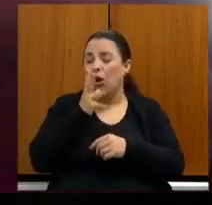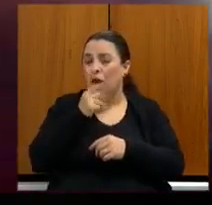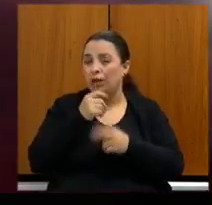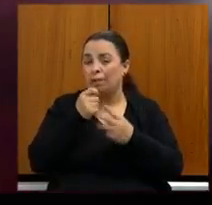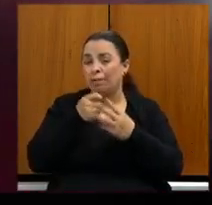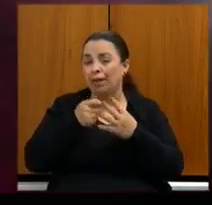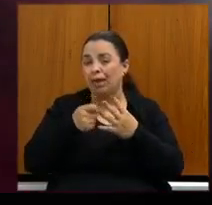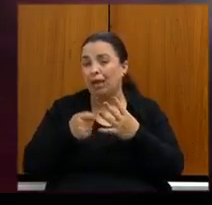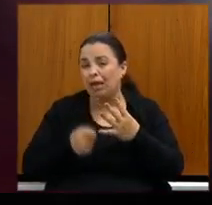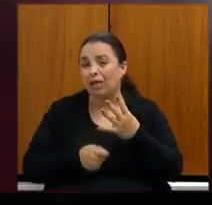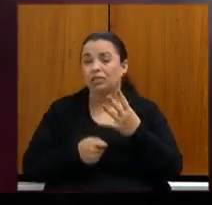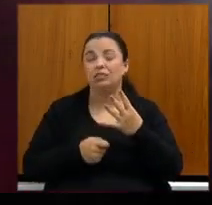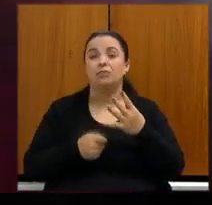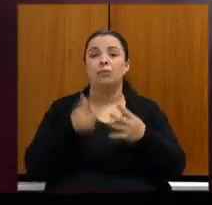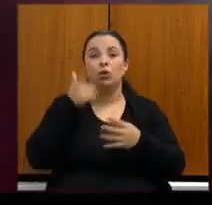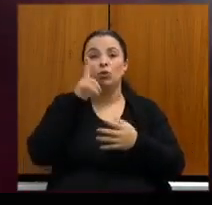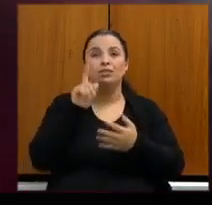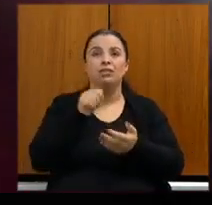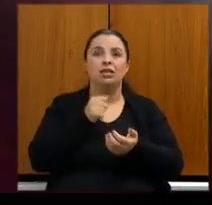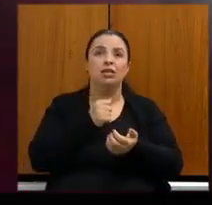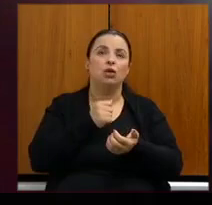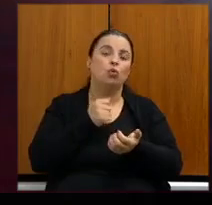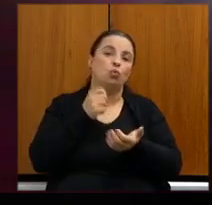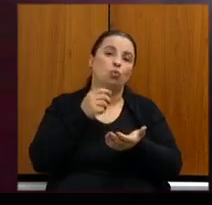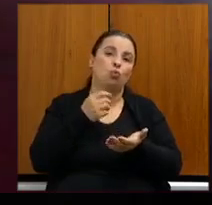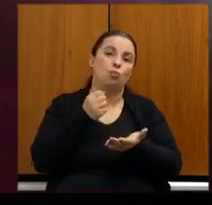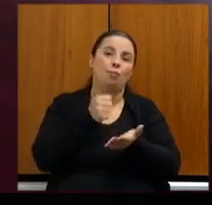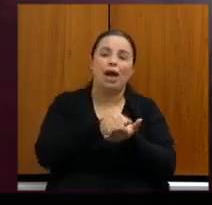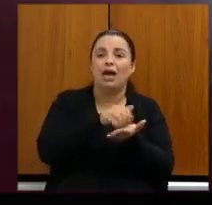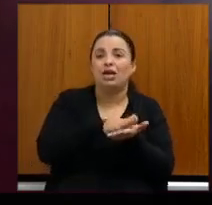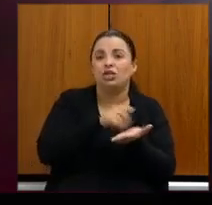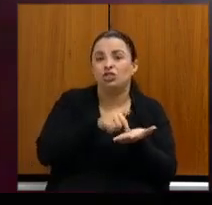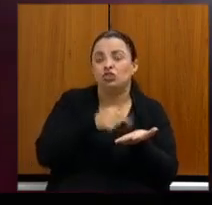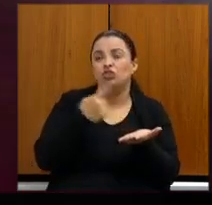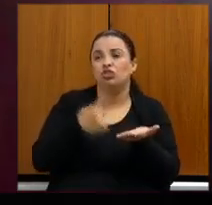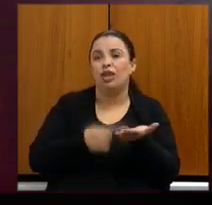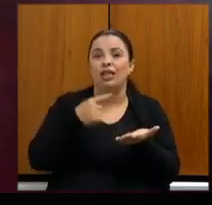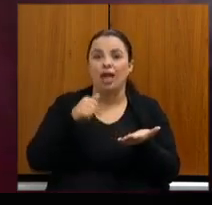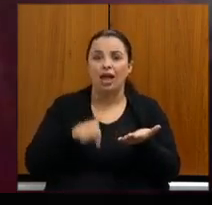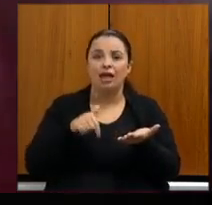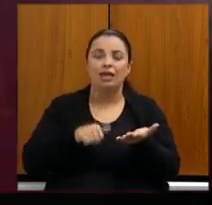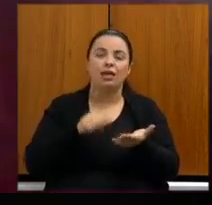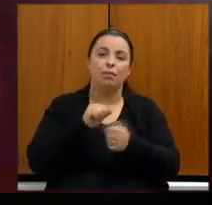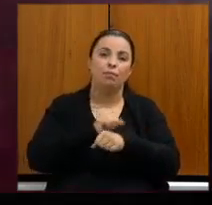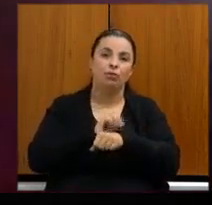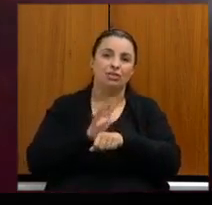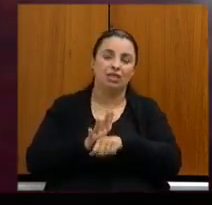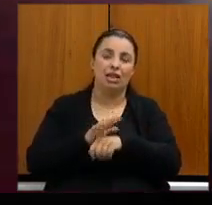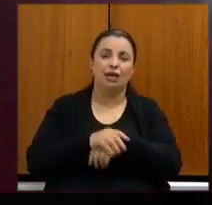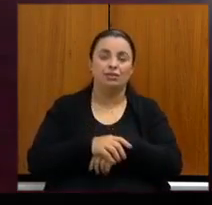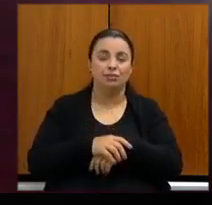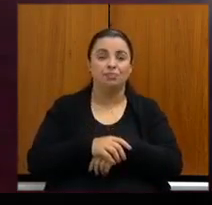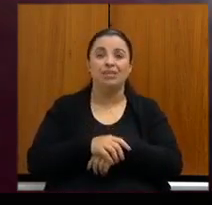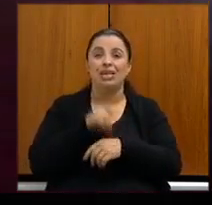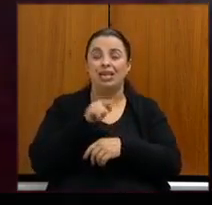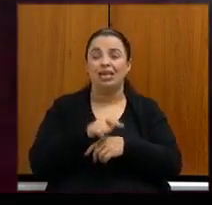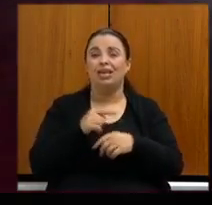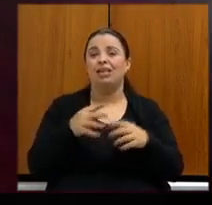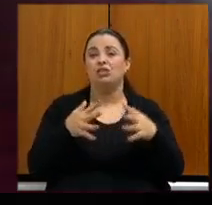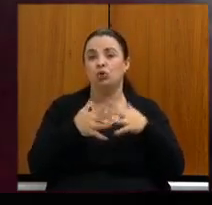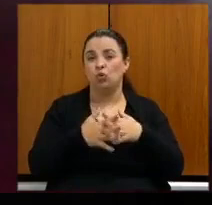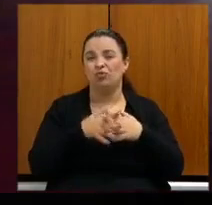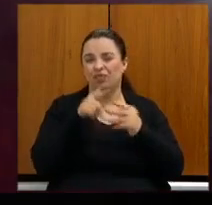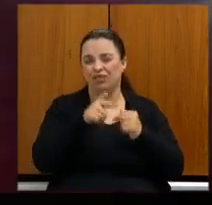agenda né aqui em Montes Claros esse conflito a ocupação Marielle Franco a gente começou a dialogar com as